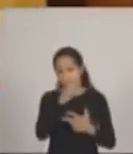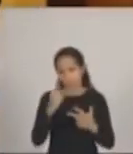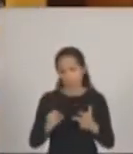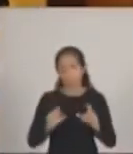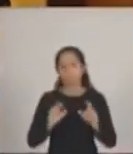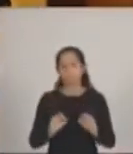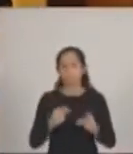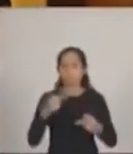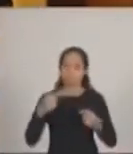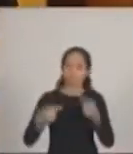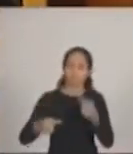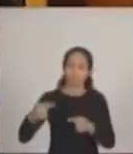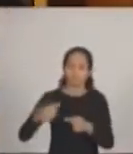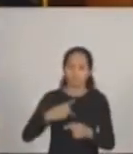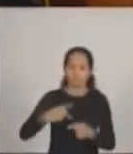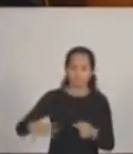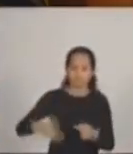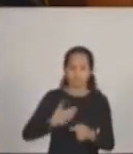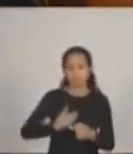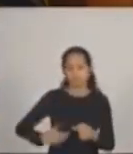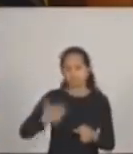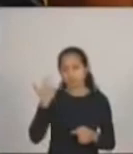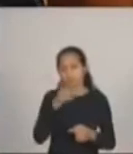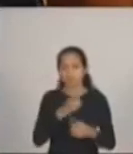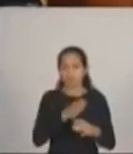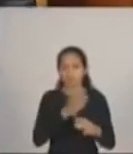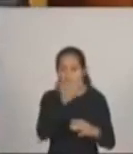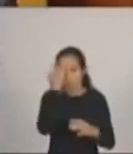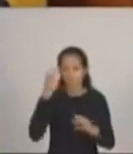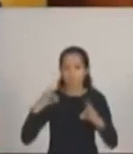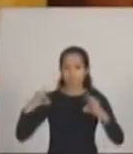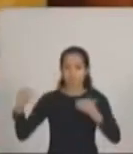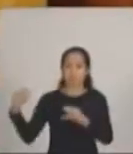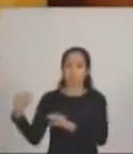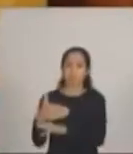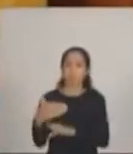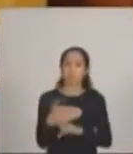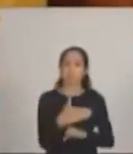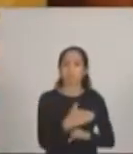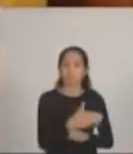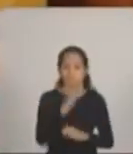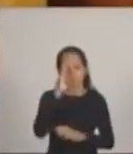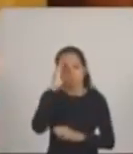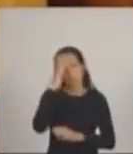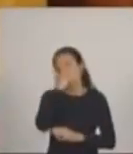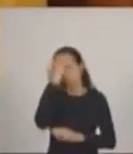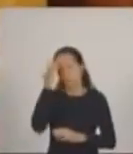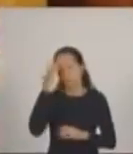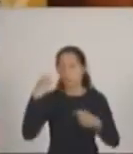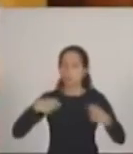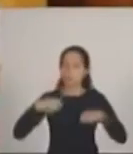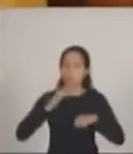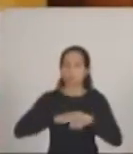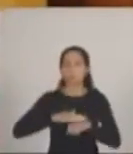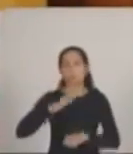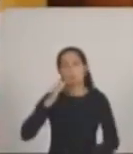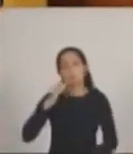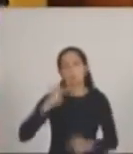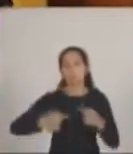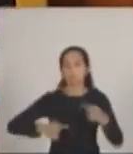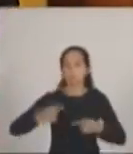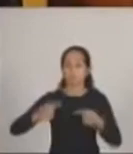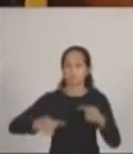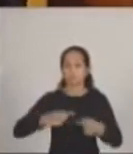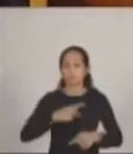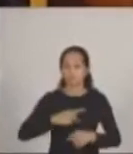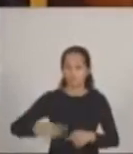política pública possa chegar ao alcance de todas as pessoas, e principalmente aquelas pessoas que mais precisam de políticas públicas. E